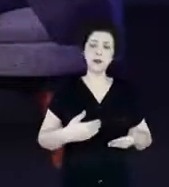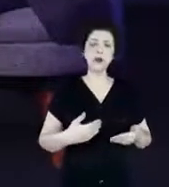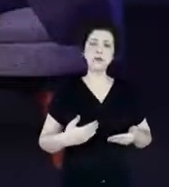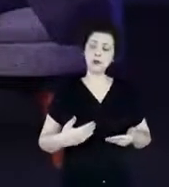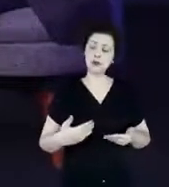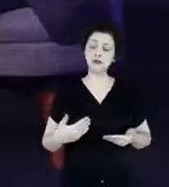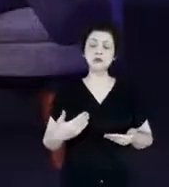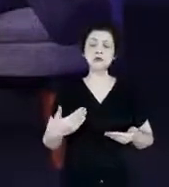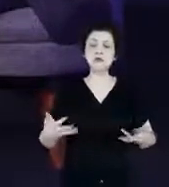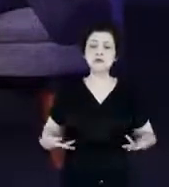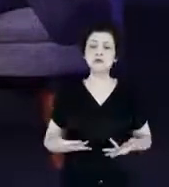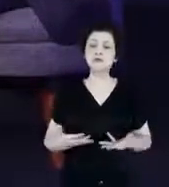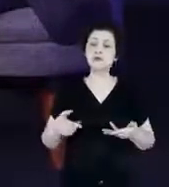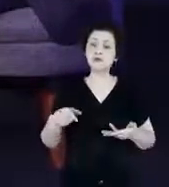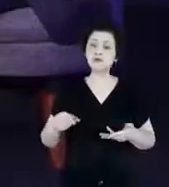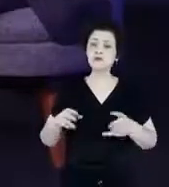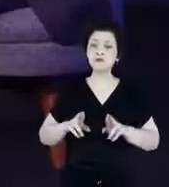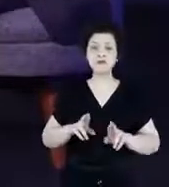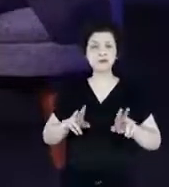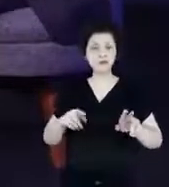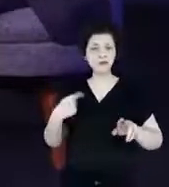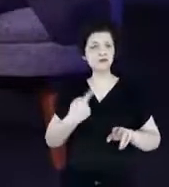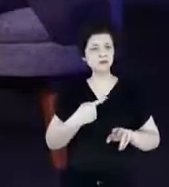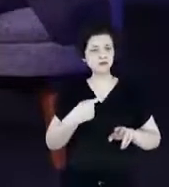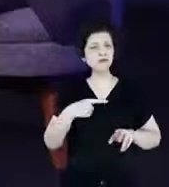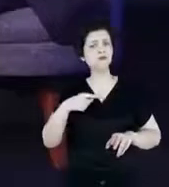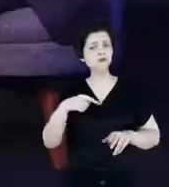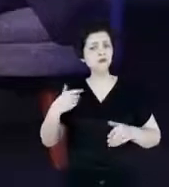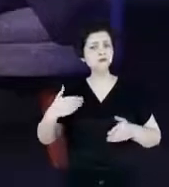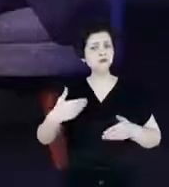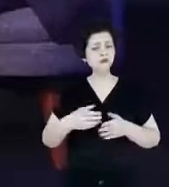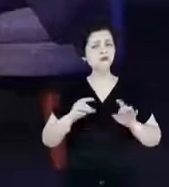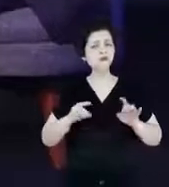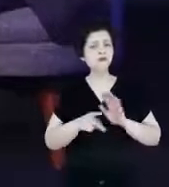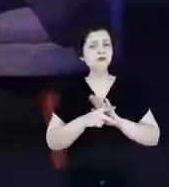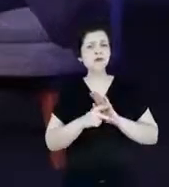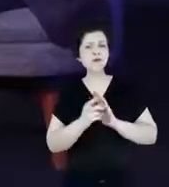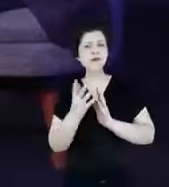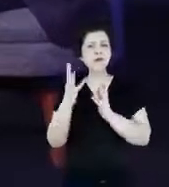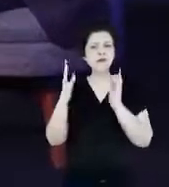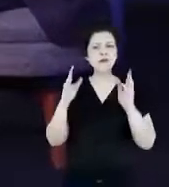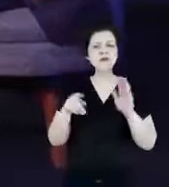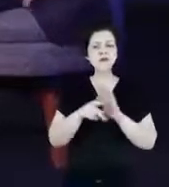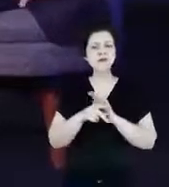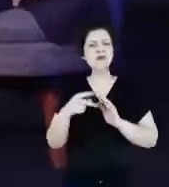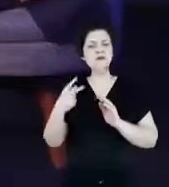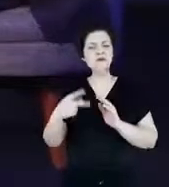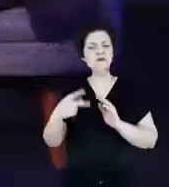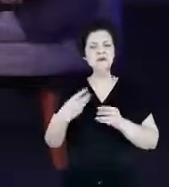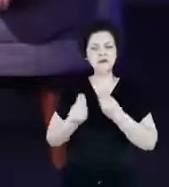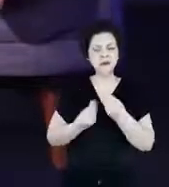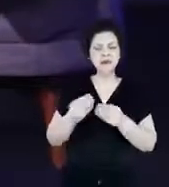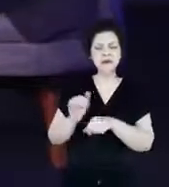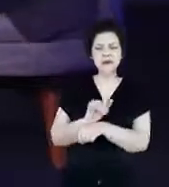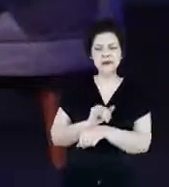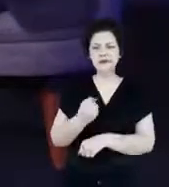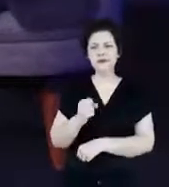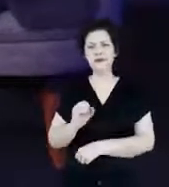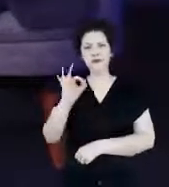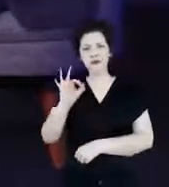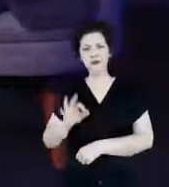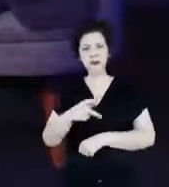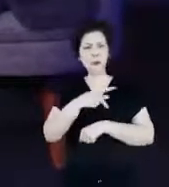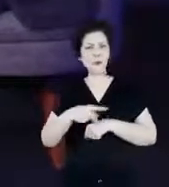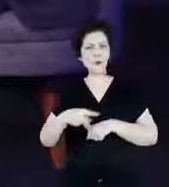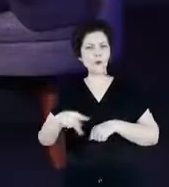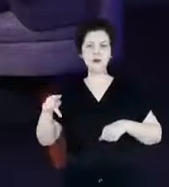trazido, inclusive, um diferencial muito grande. Não só pela natureza da nossa geração, que mais de 80% ela é limpa,